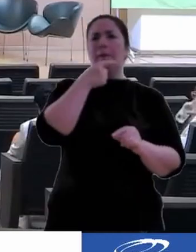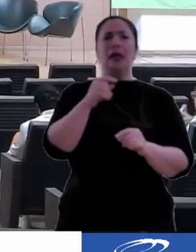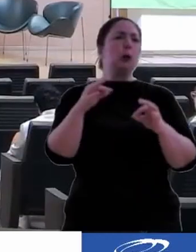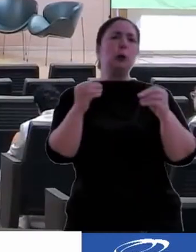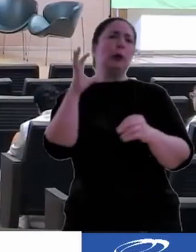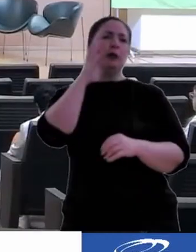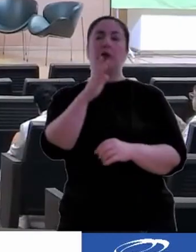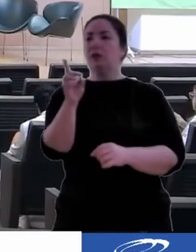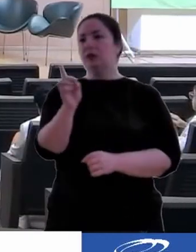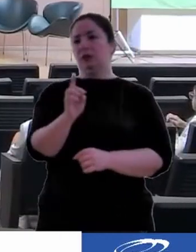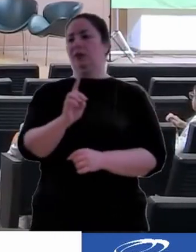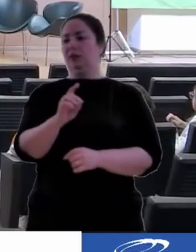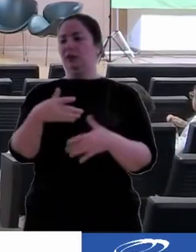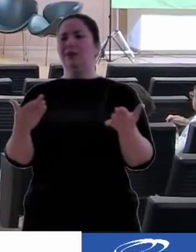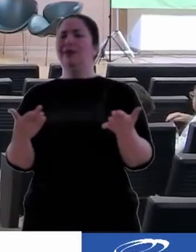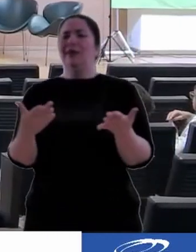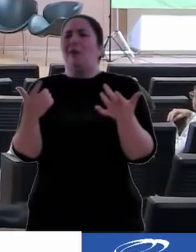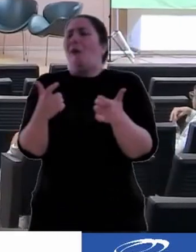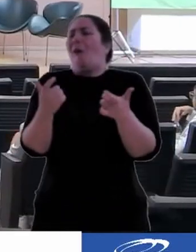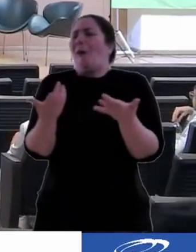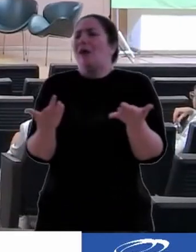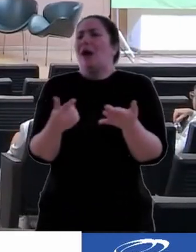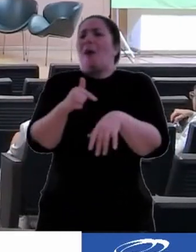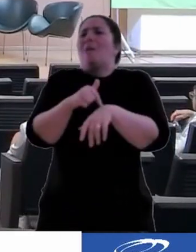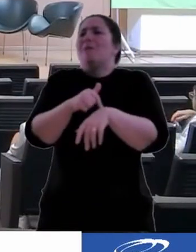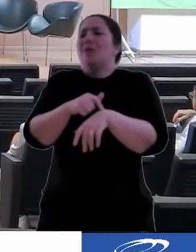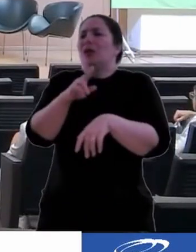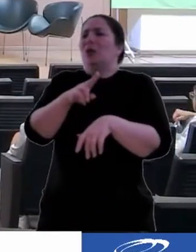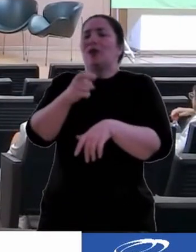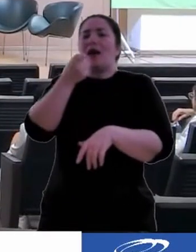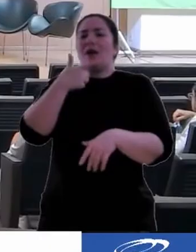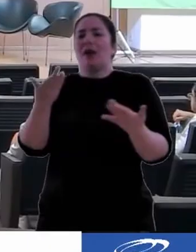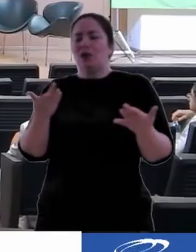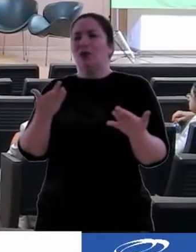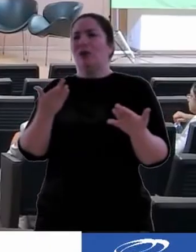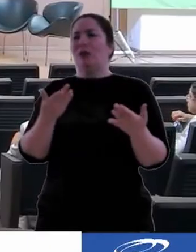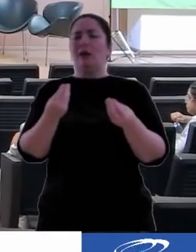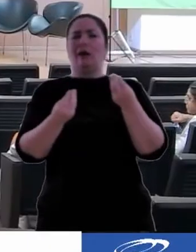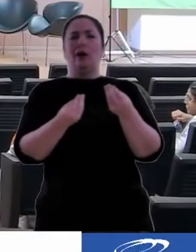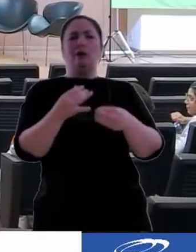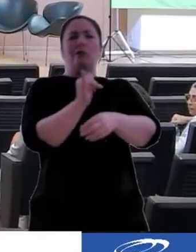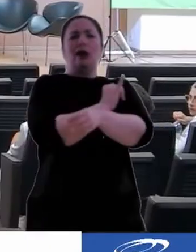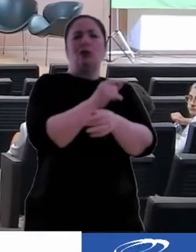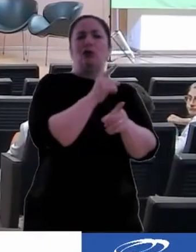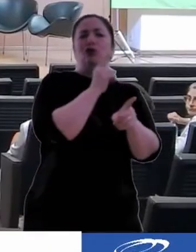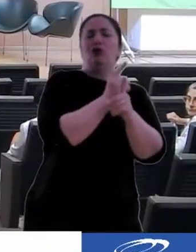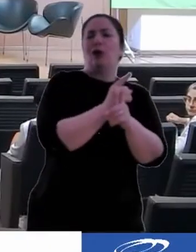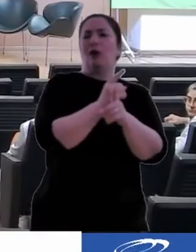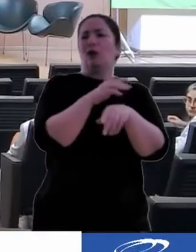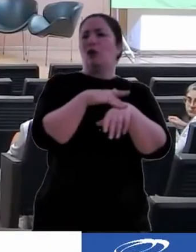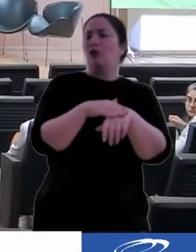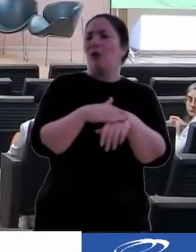Mas então, aonde que a gente usa exatamente? É quando a cultura é negativa? É quando você precisa de uma resposta